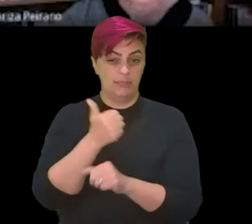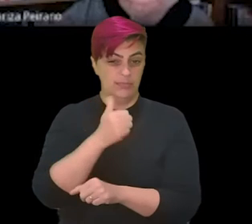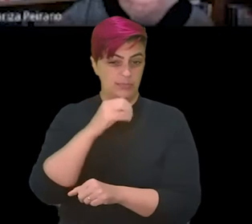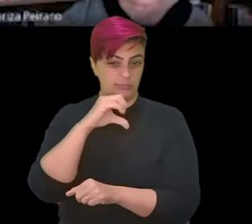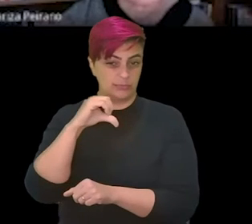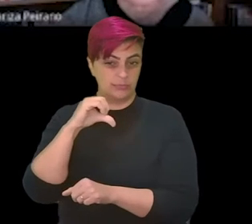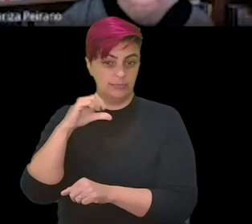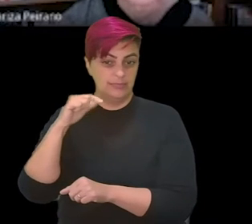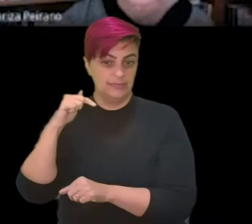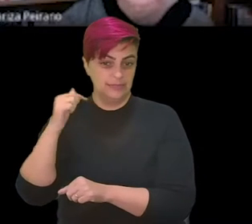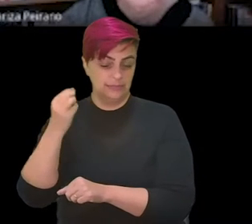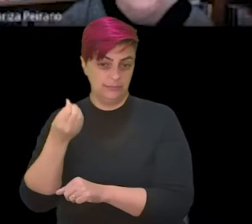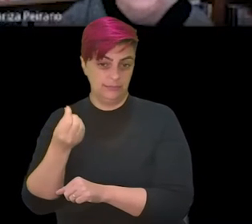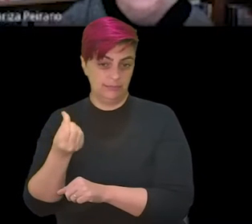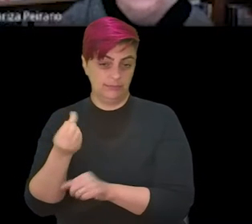em